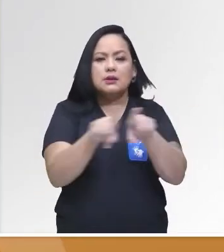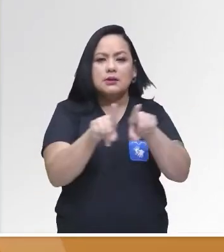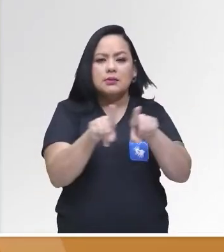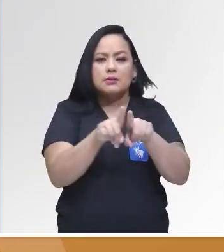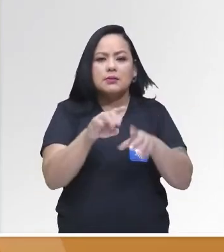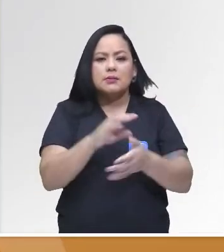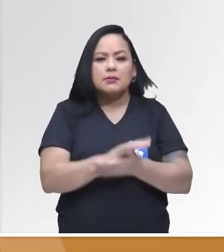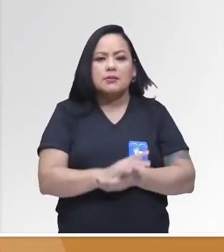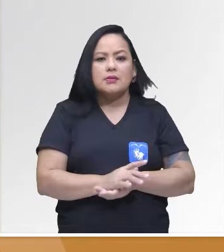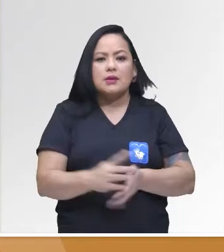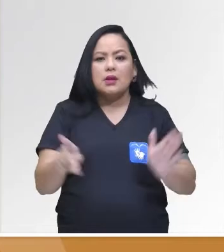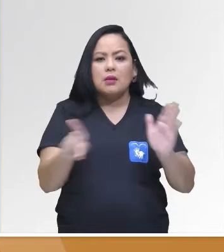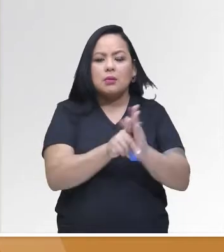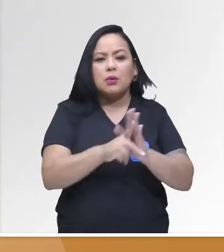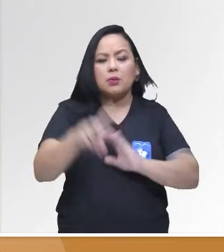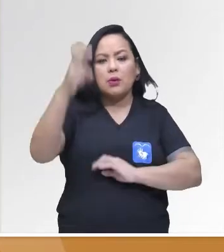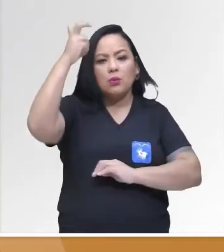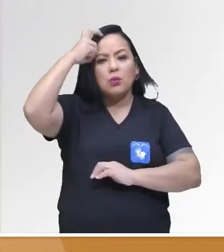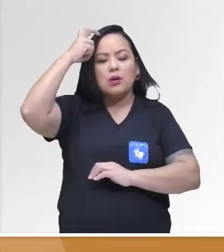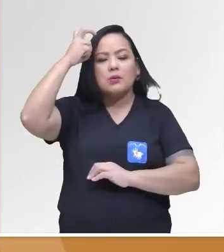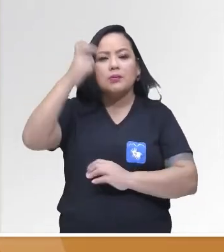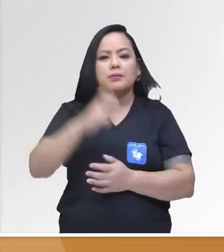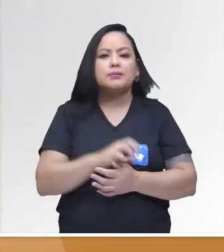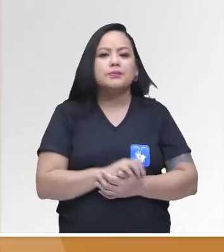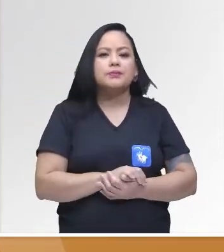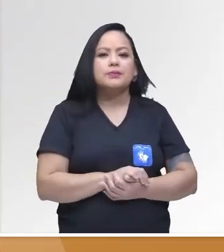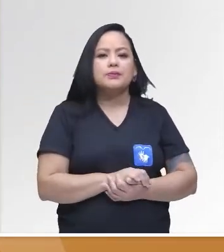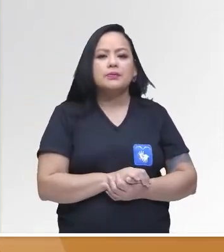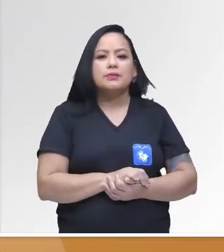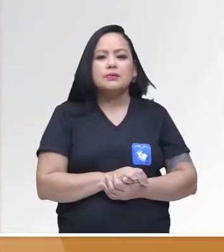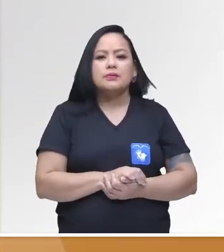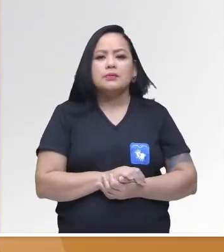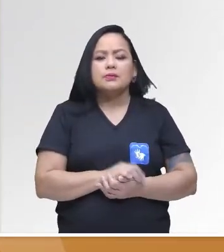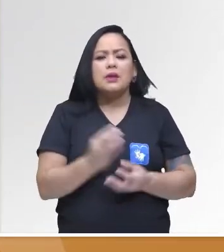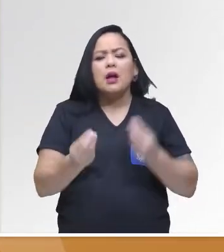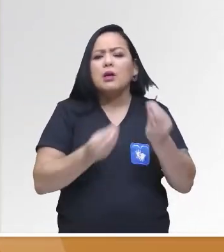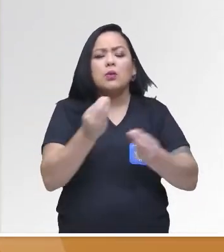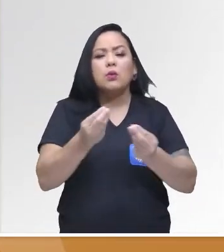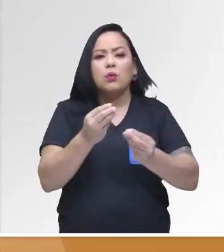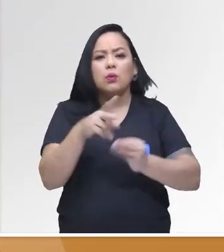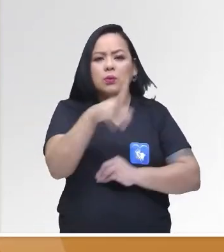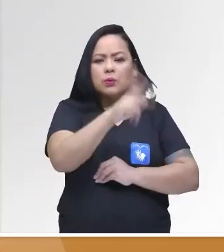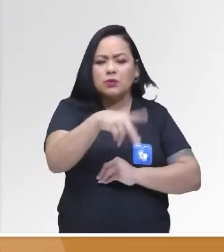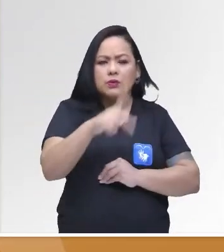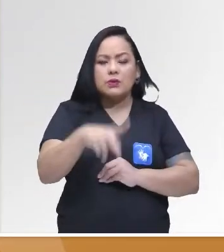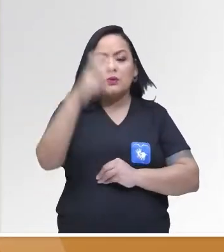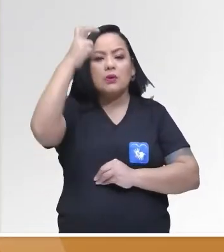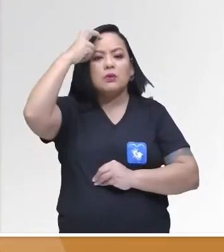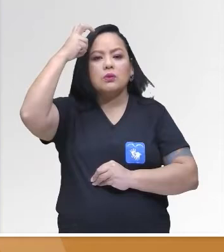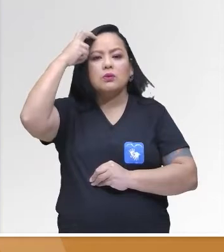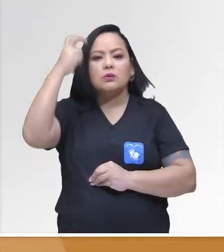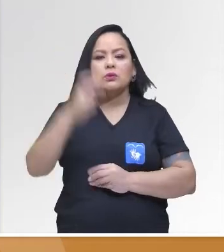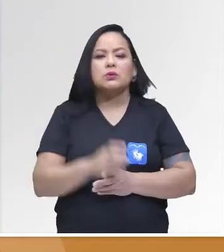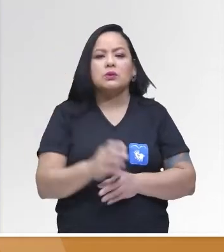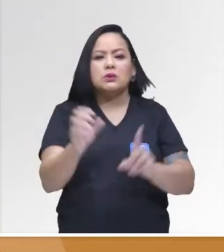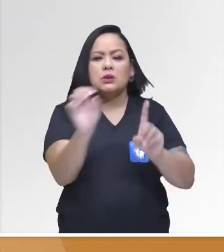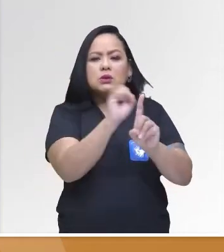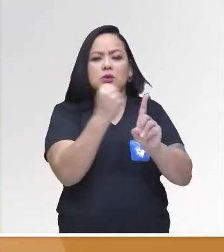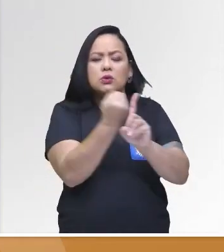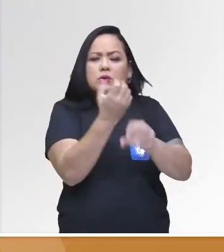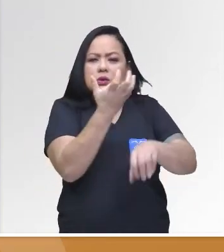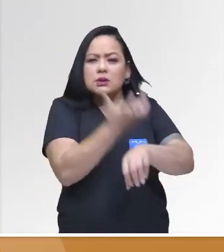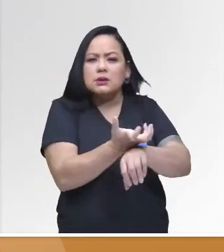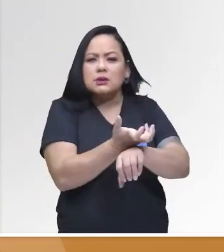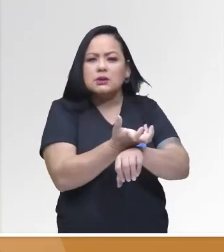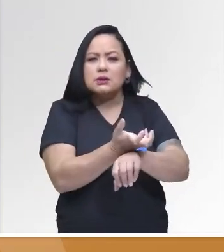também natural da cultura. E como é, professor, a cultura na sociologia,